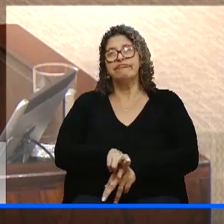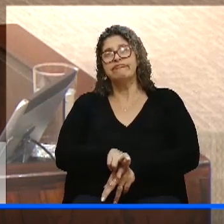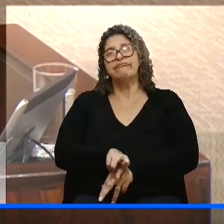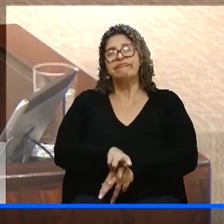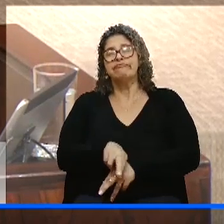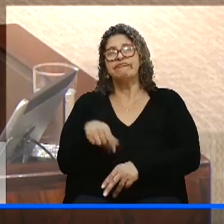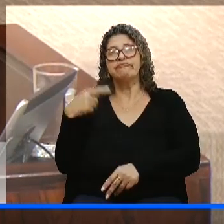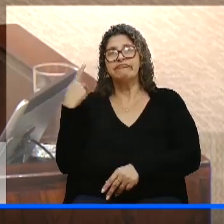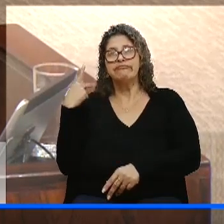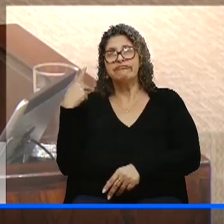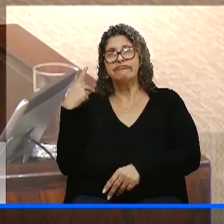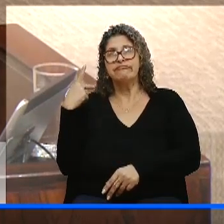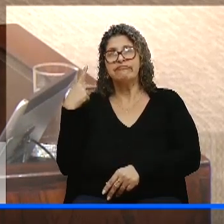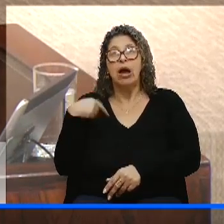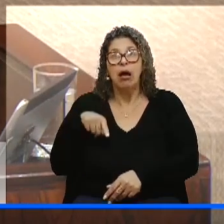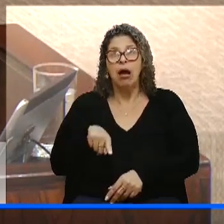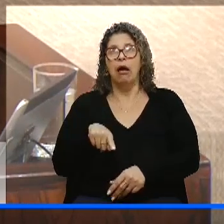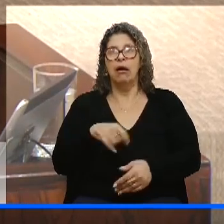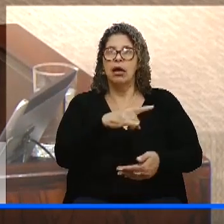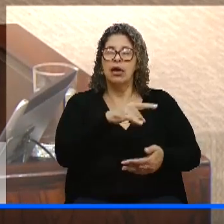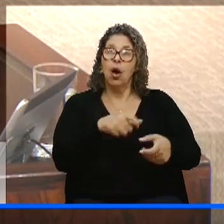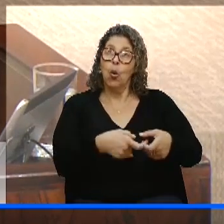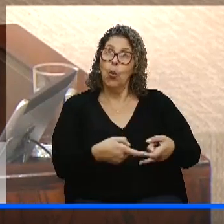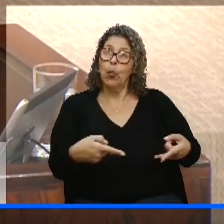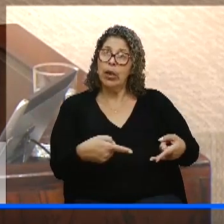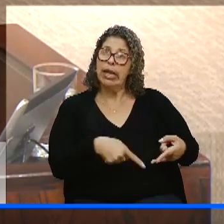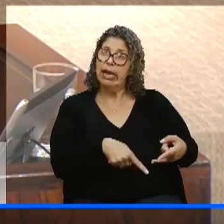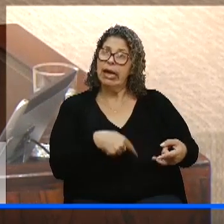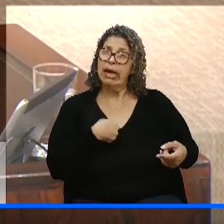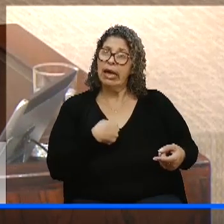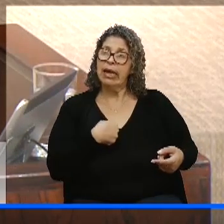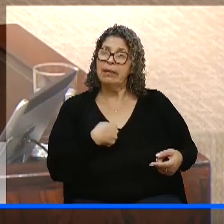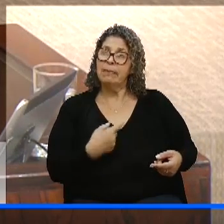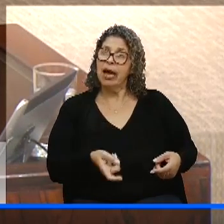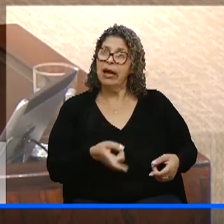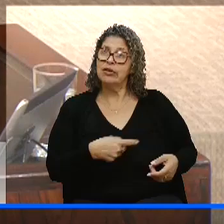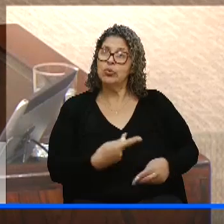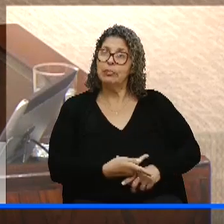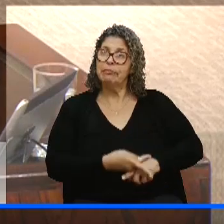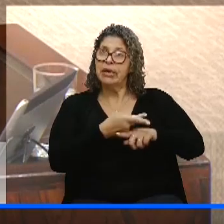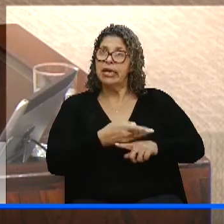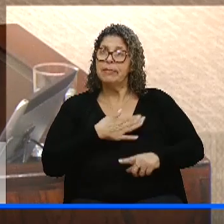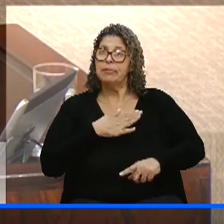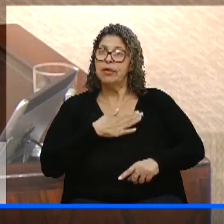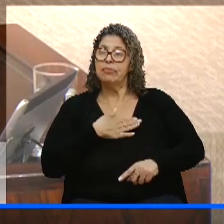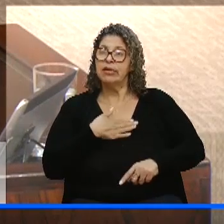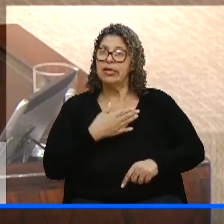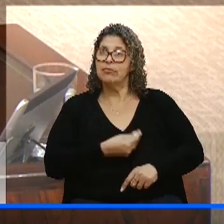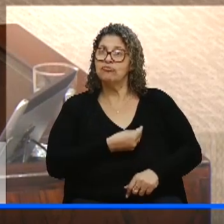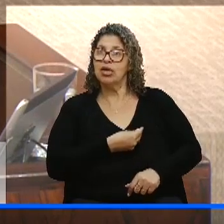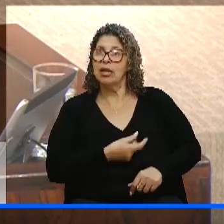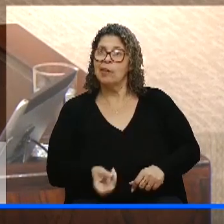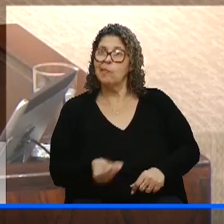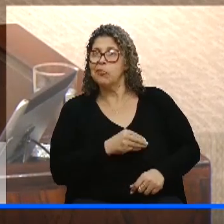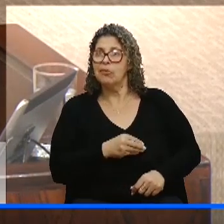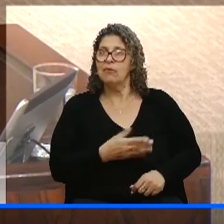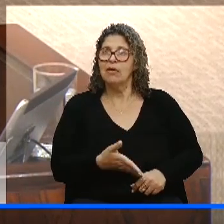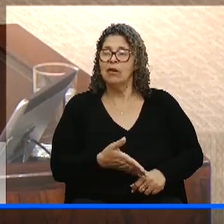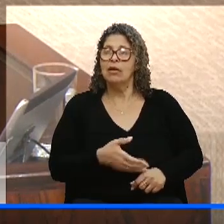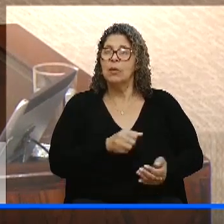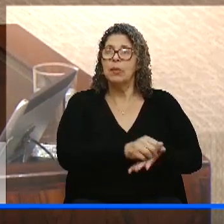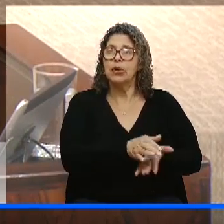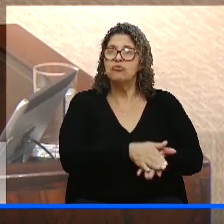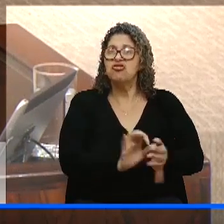vida dele e ele recebe no contracheque de olha só a prêmio de produtividade para ti porque né os honorários de sucumbência inventaram que é prêmio de produtividade